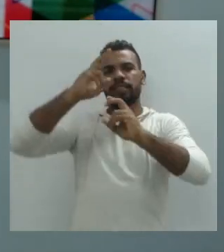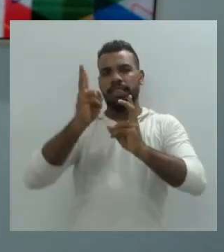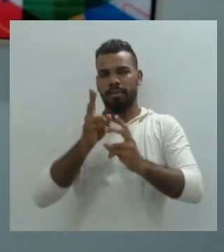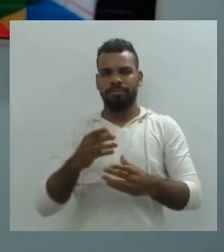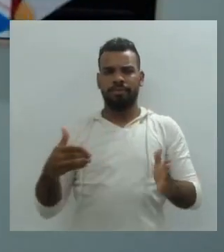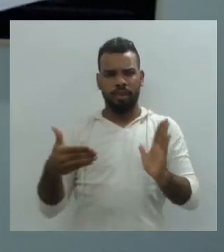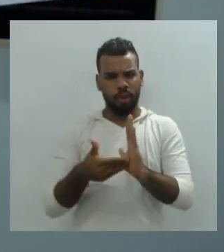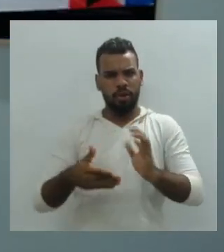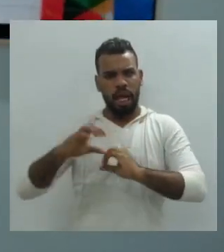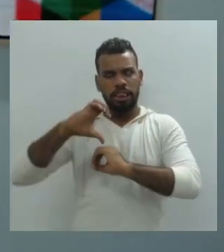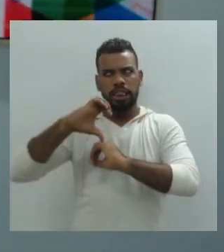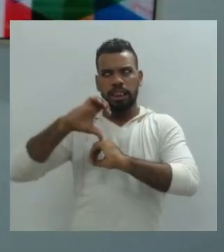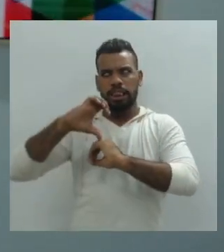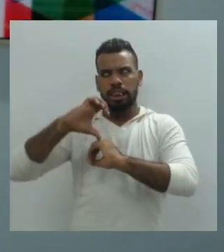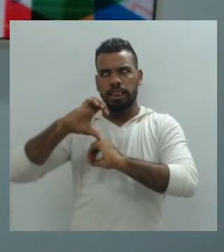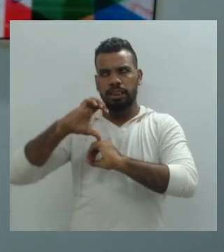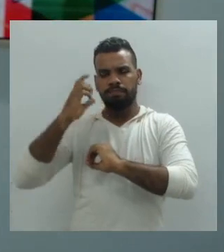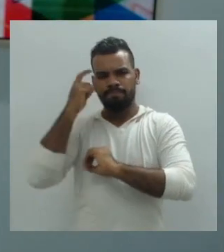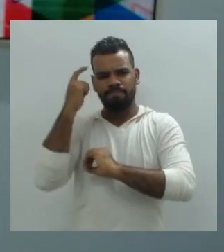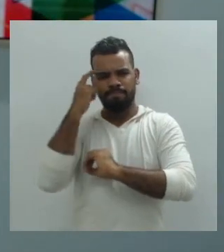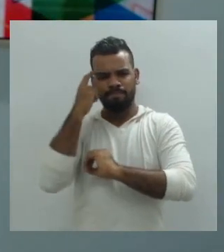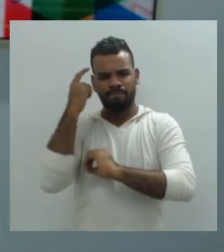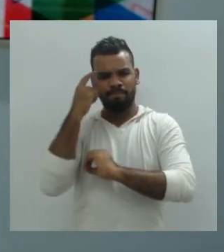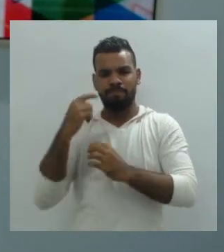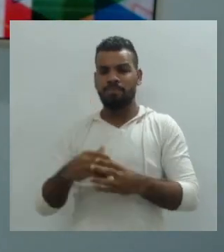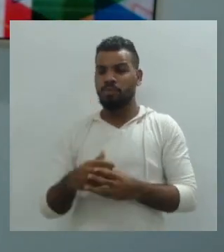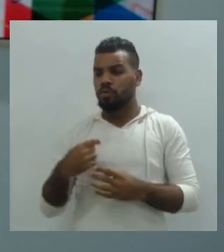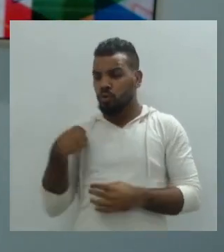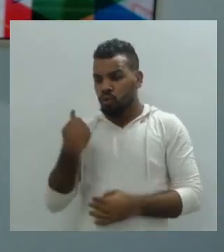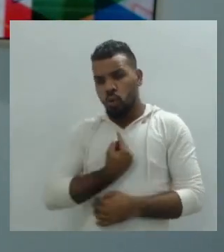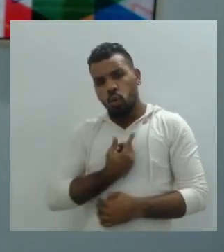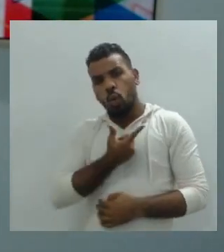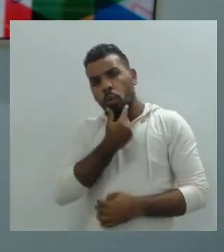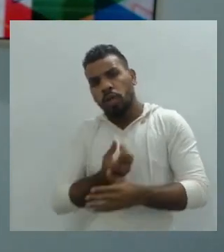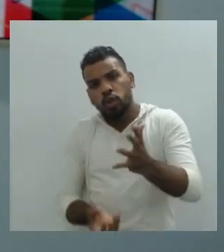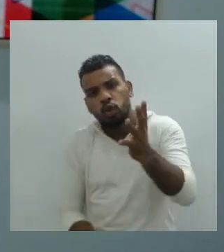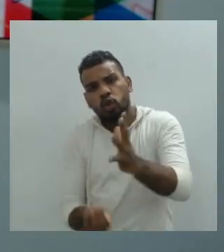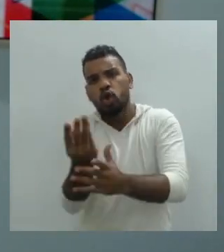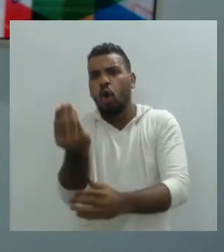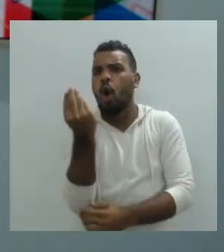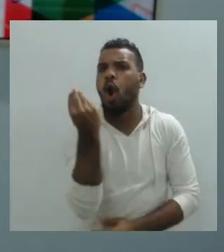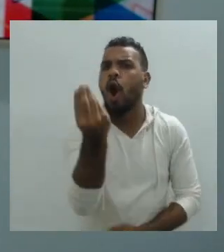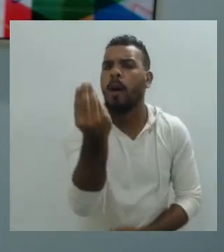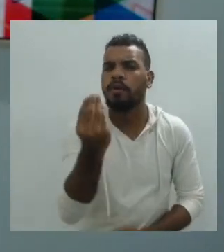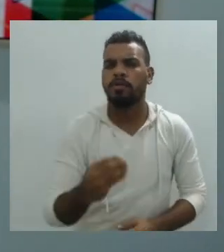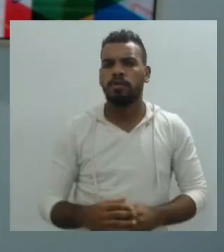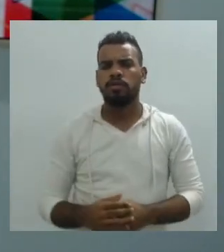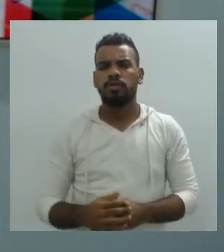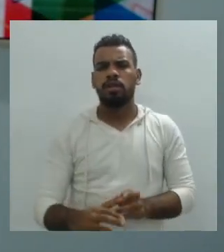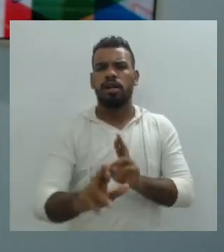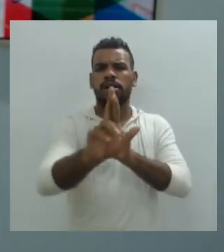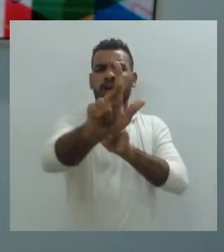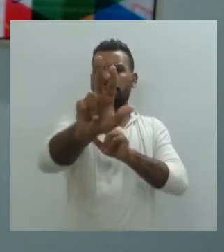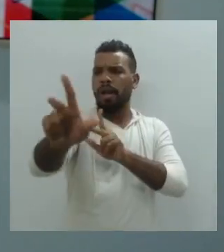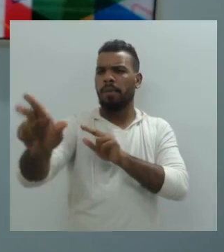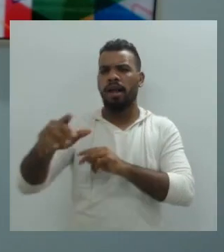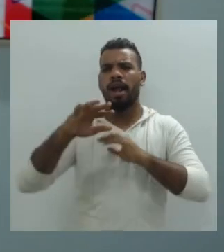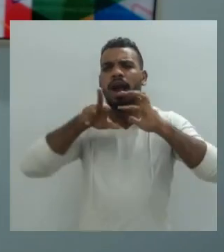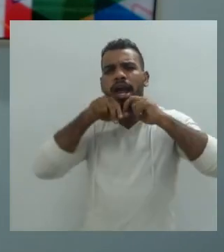Concorda comigo? Qual é a nossa origem? Por que somos diferentes de outros